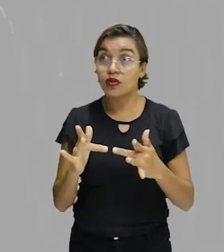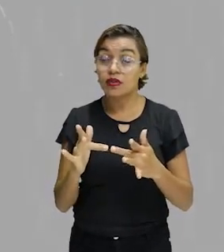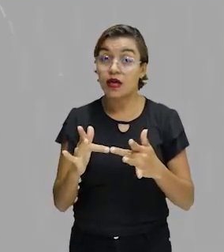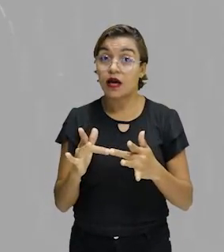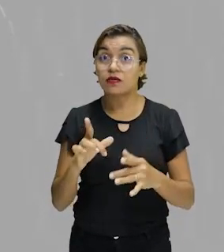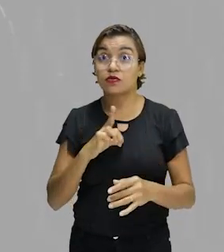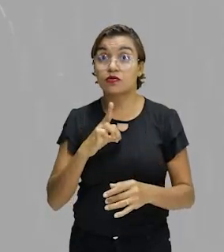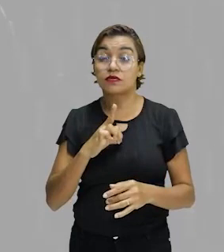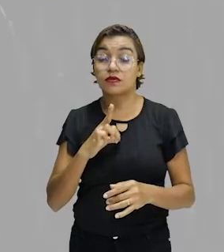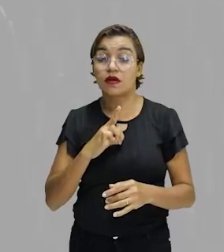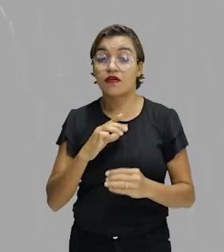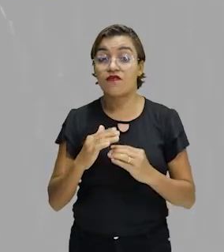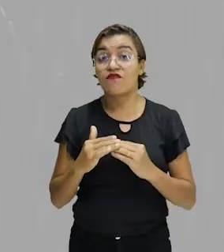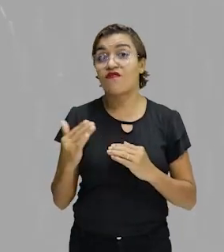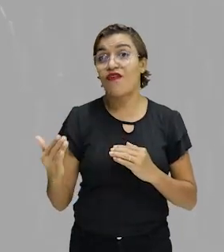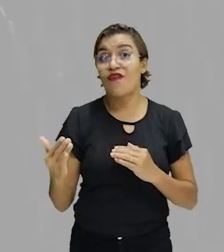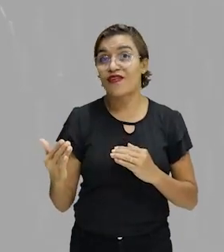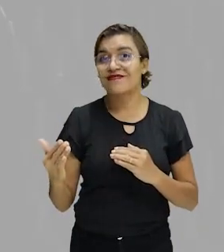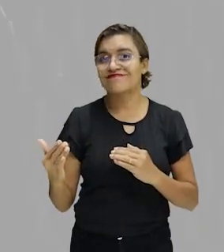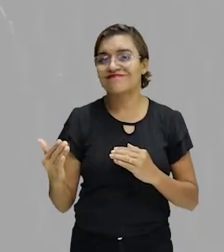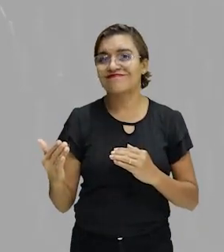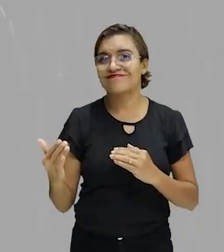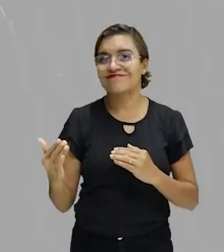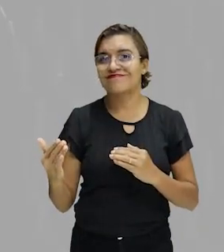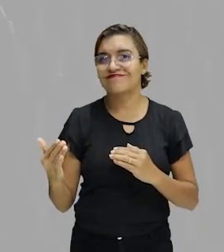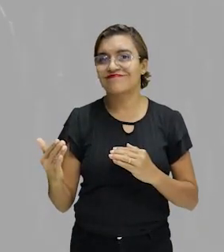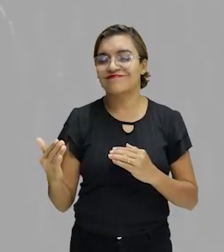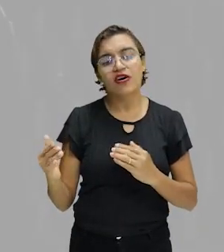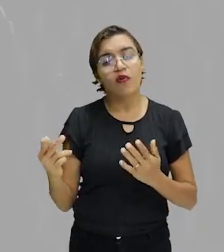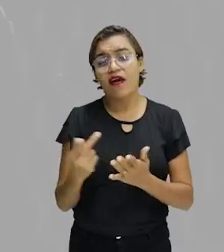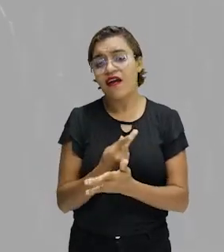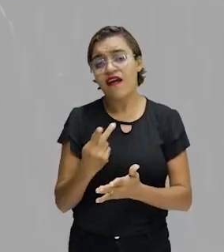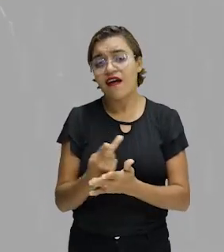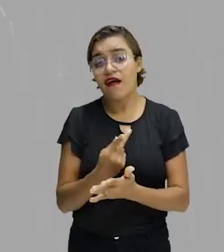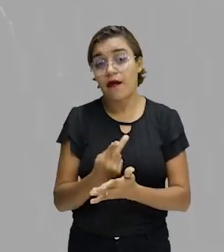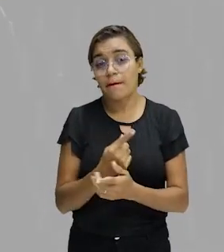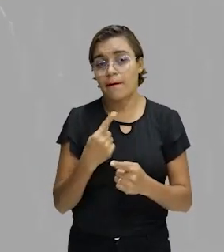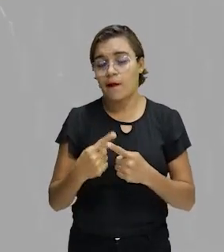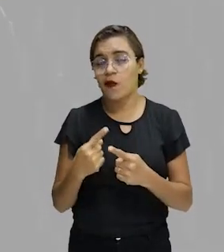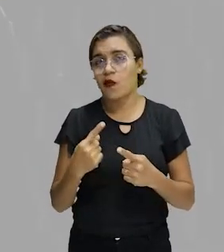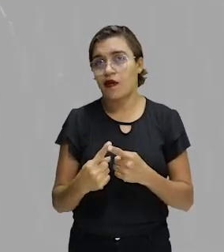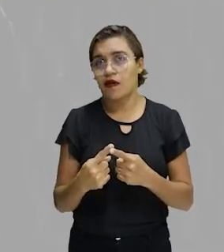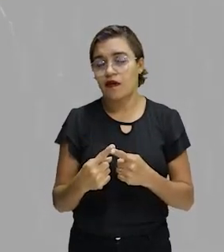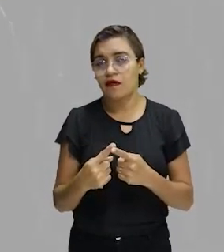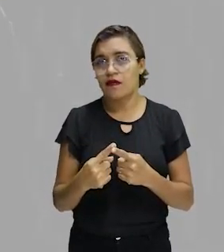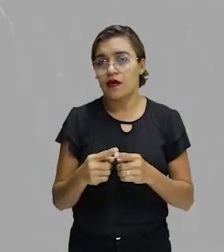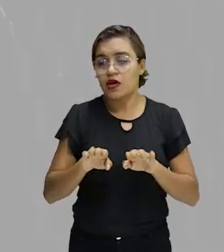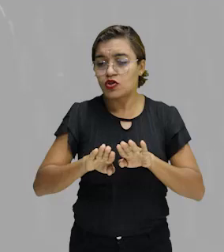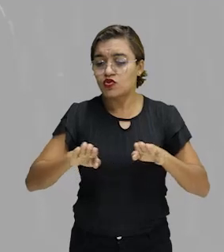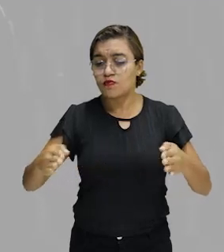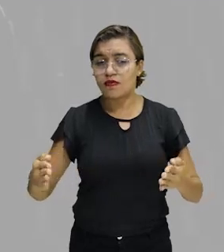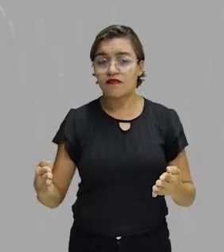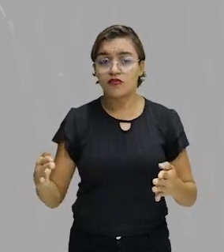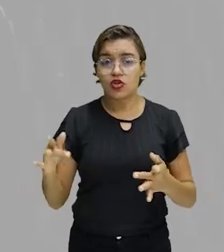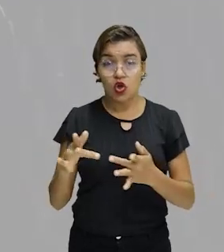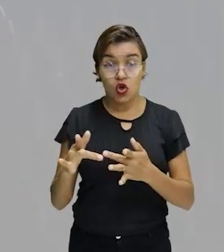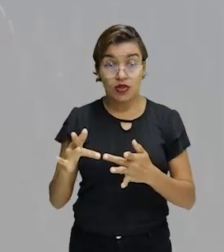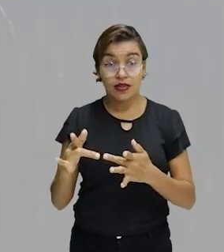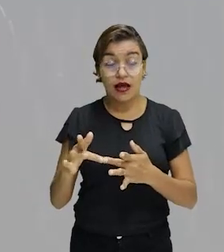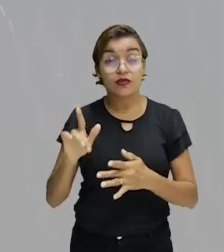superfície externa. Então, não está correto, porque onde eu tenho maior superfície de contato é na figura